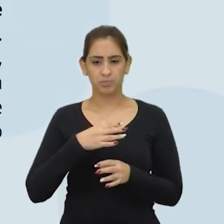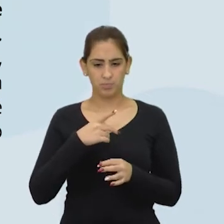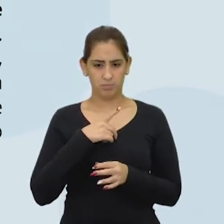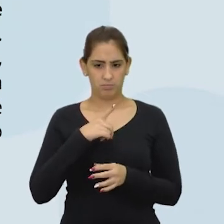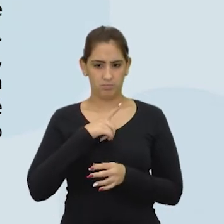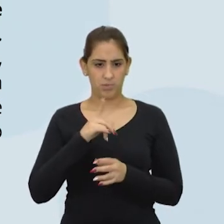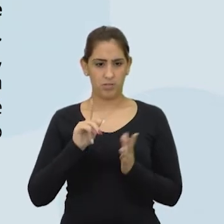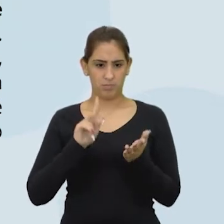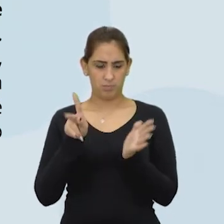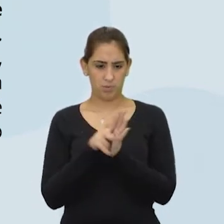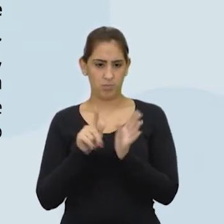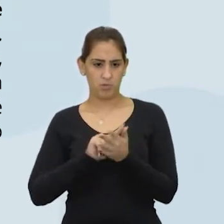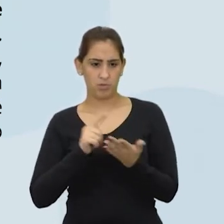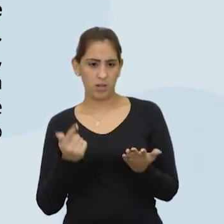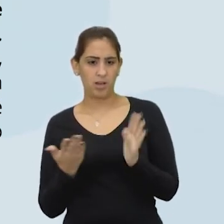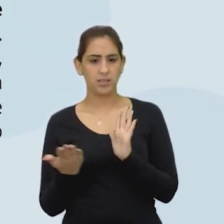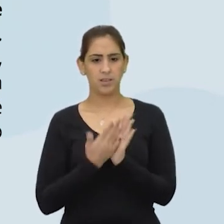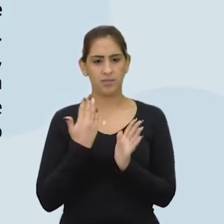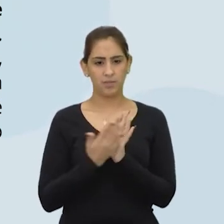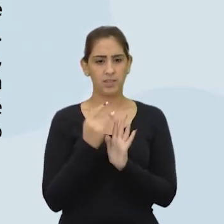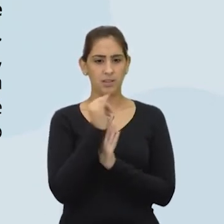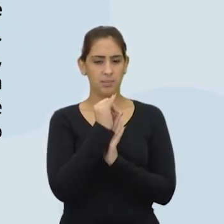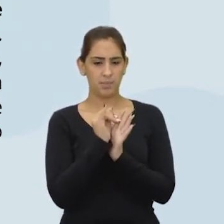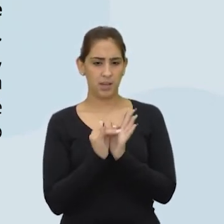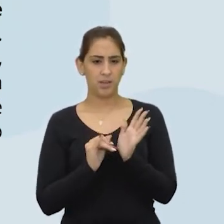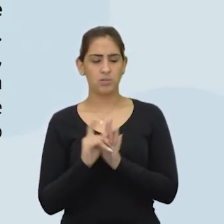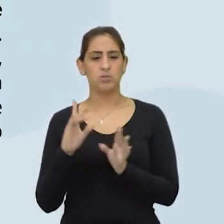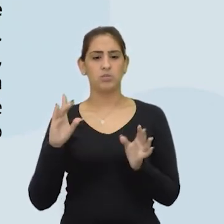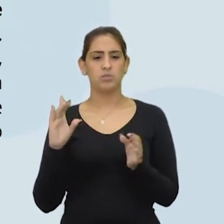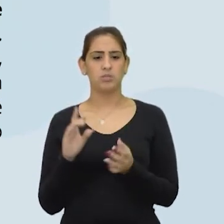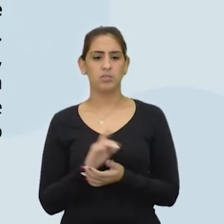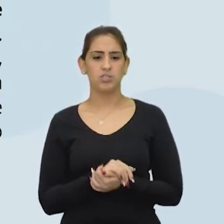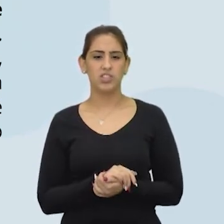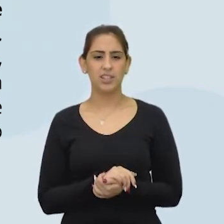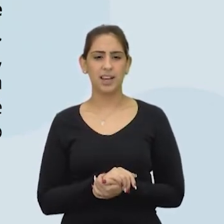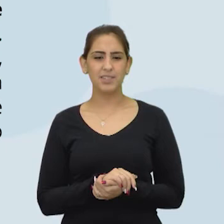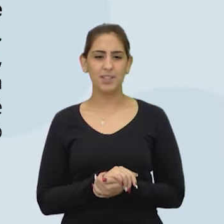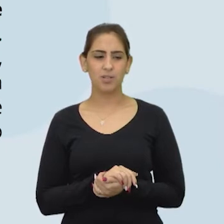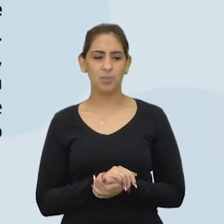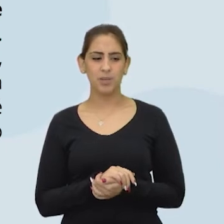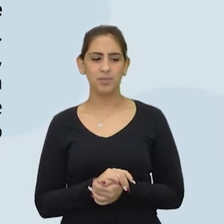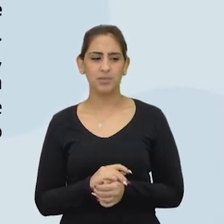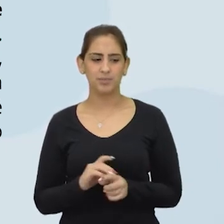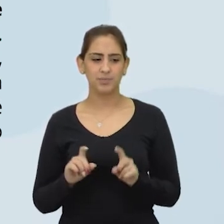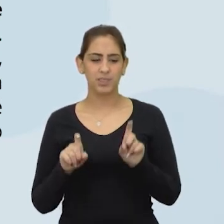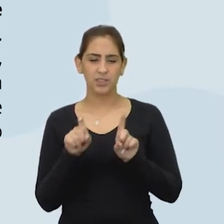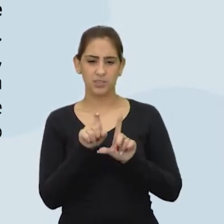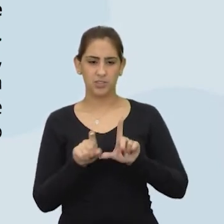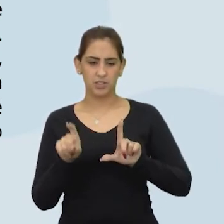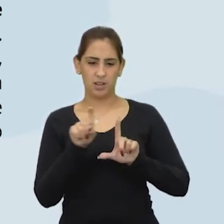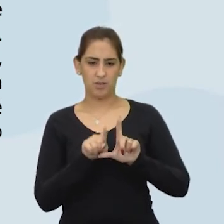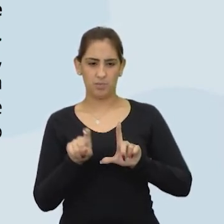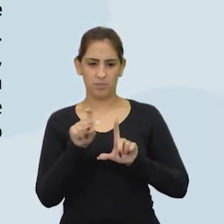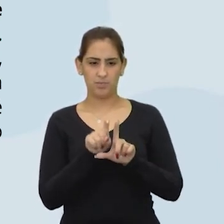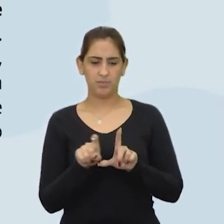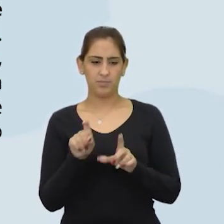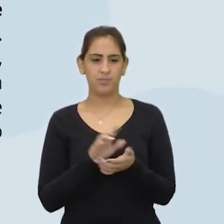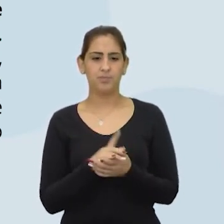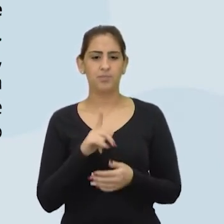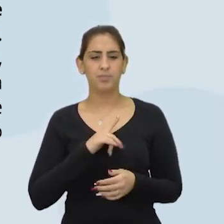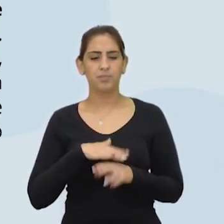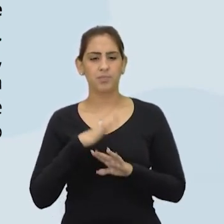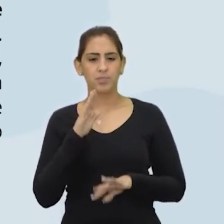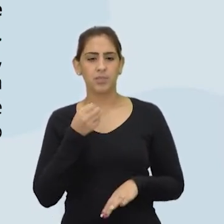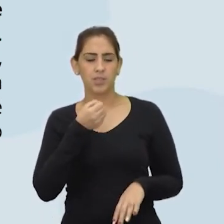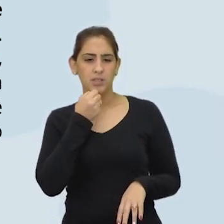falamos disso, o mesmo slide da aula passada. Esse gênero, a reportagem, nasce de uma notícia. Opa,